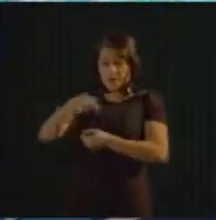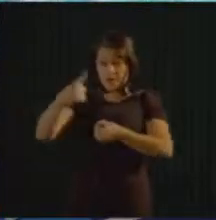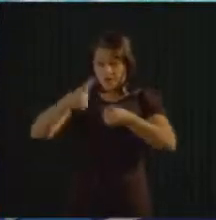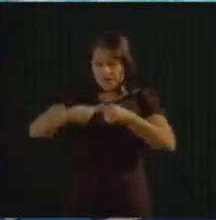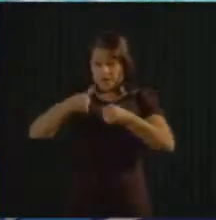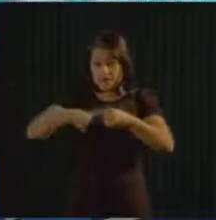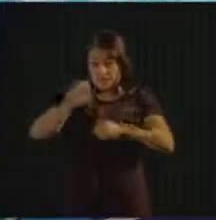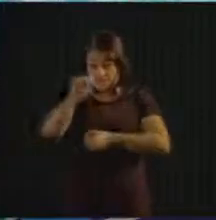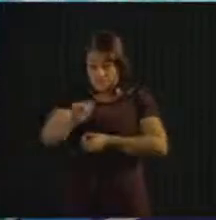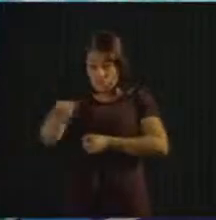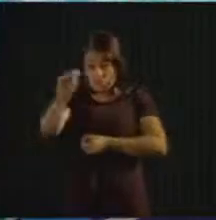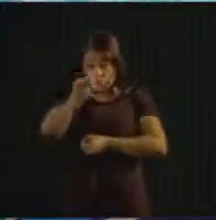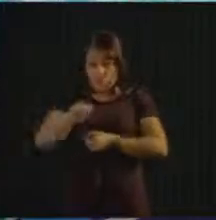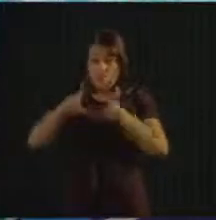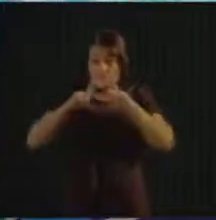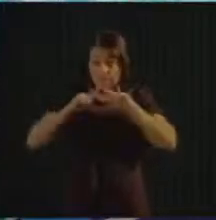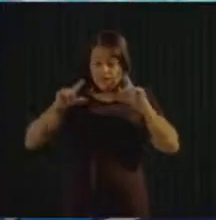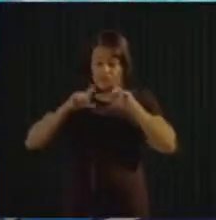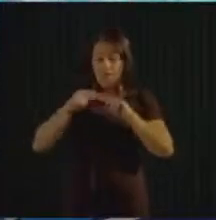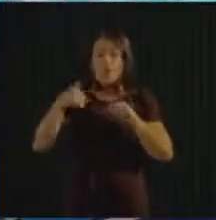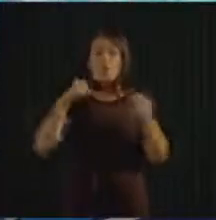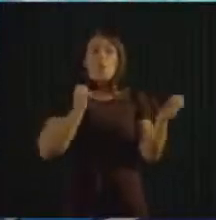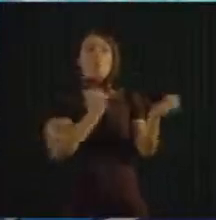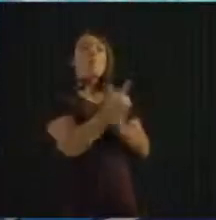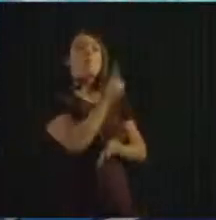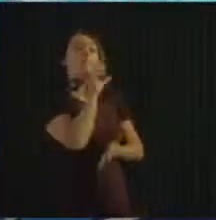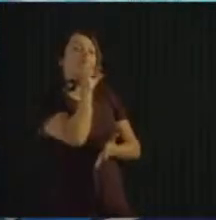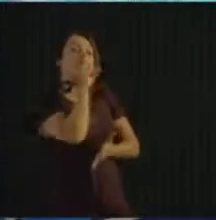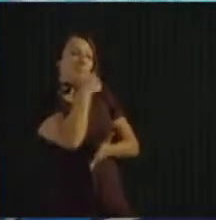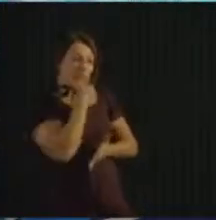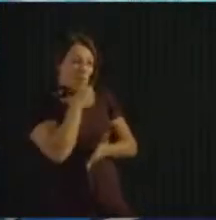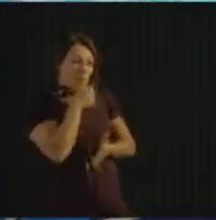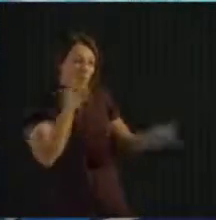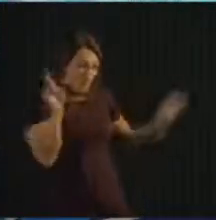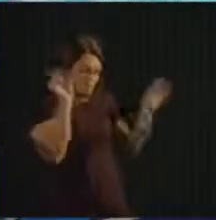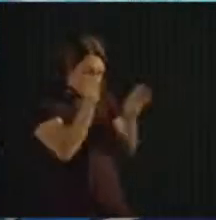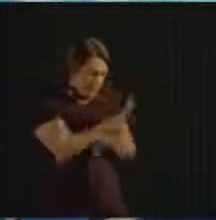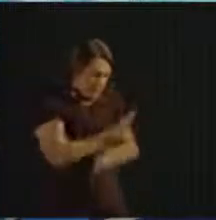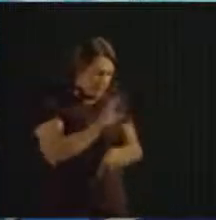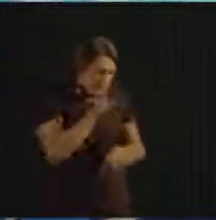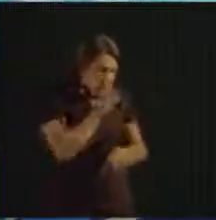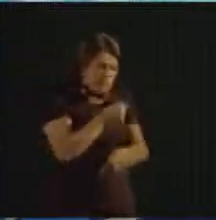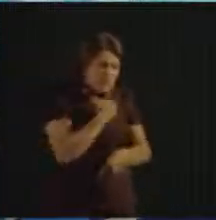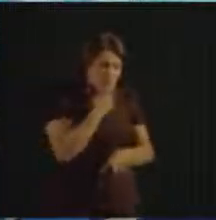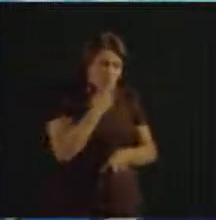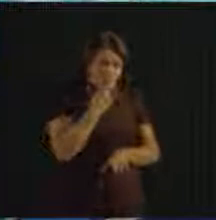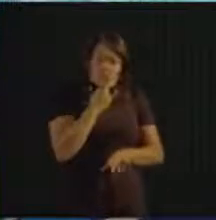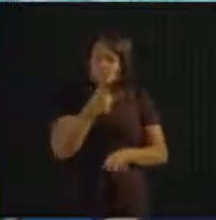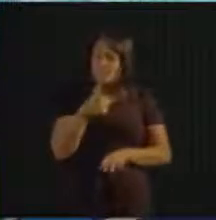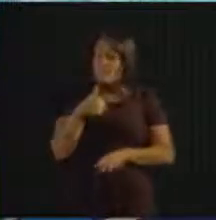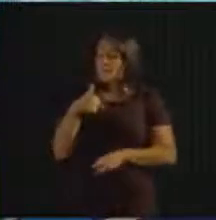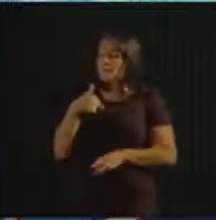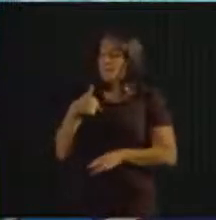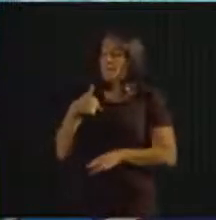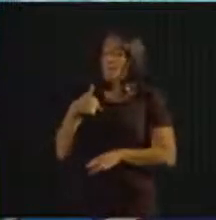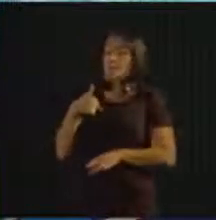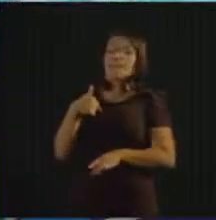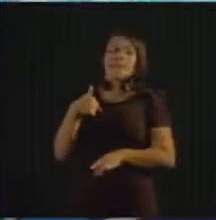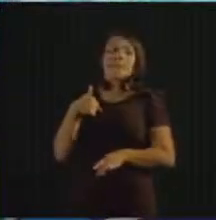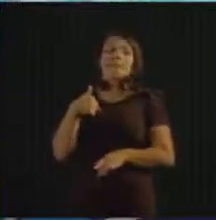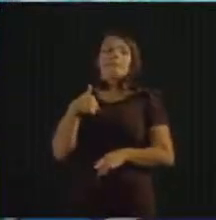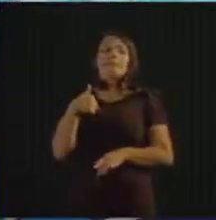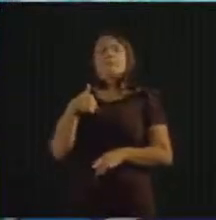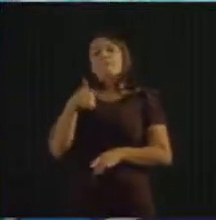Sobradinho, em Brasília, no Distrito Federal, a gente comprava pão, e quando acabava o pão, minha mãe me ensinou, eu fazia assim no